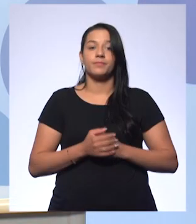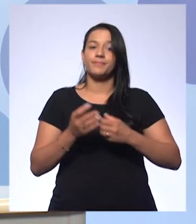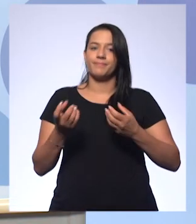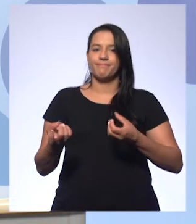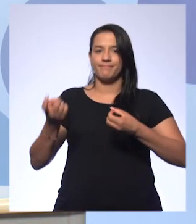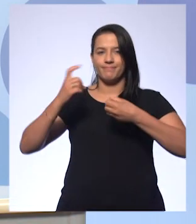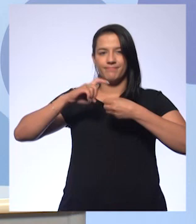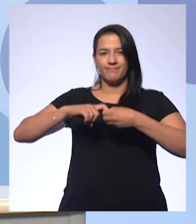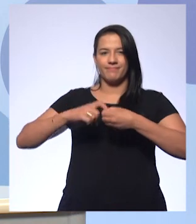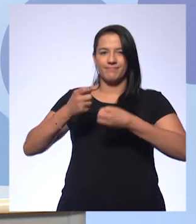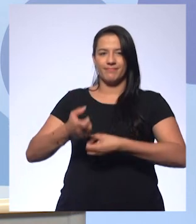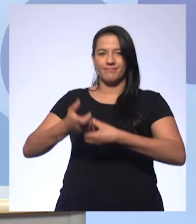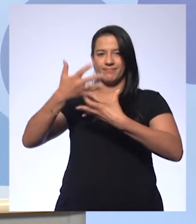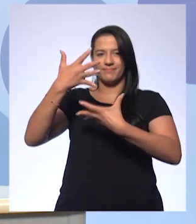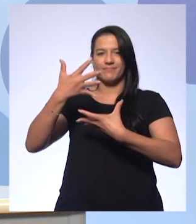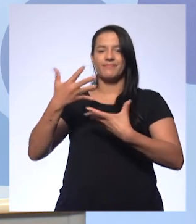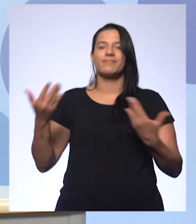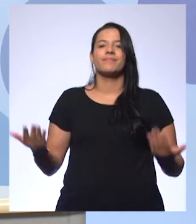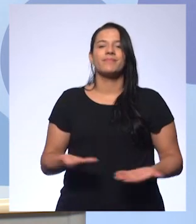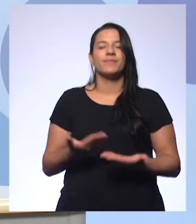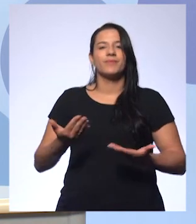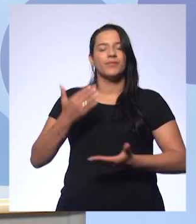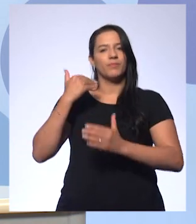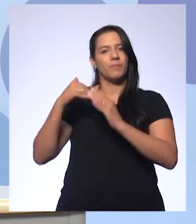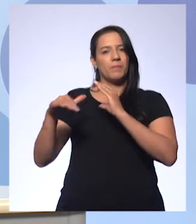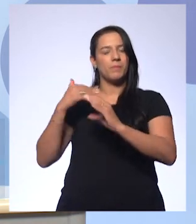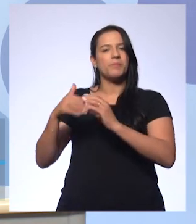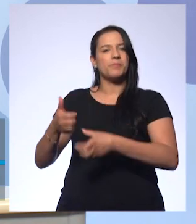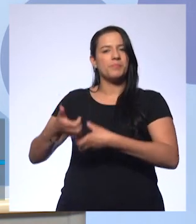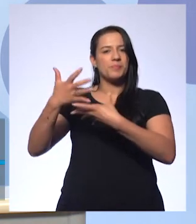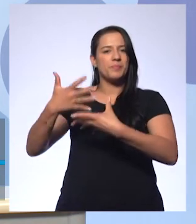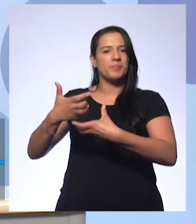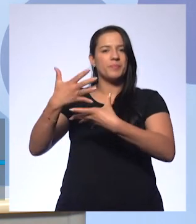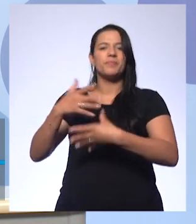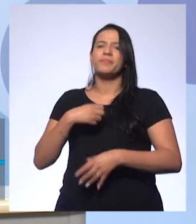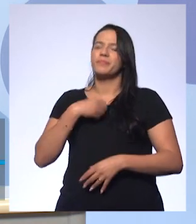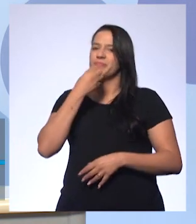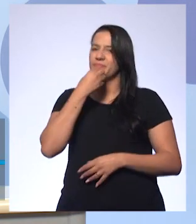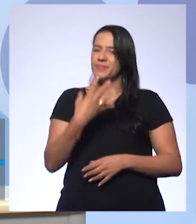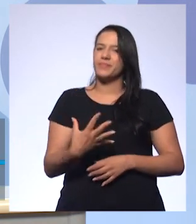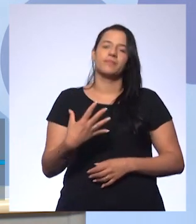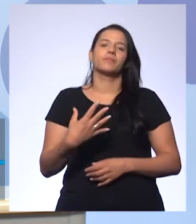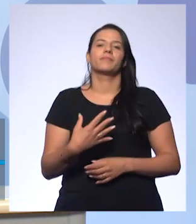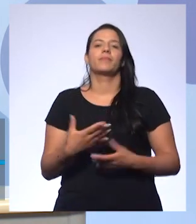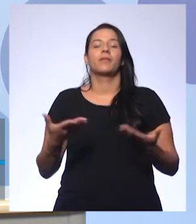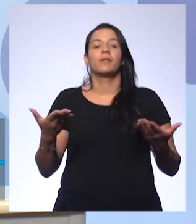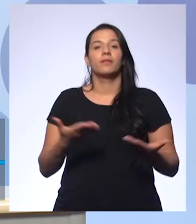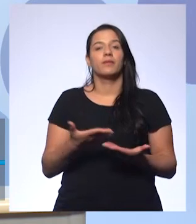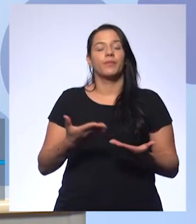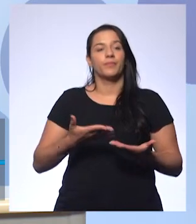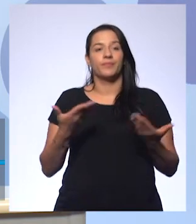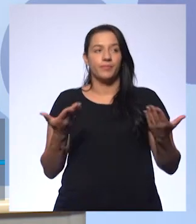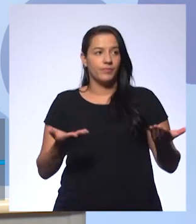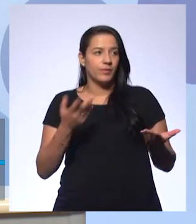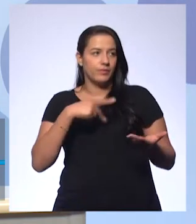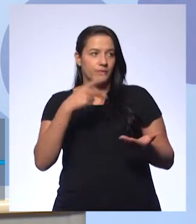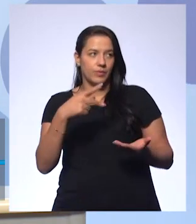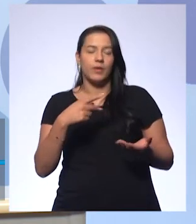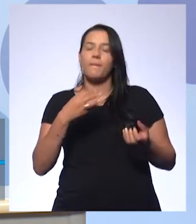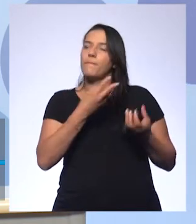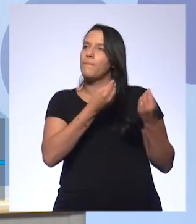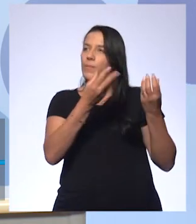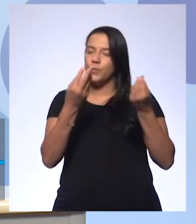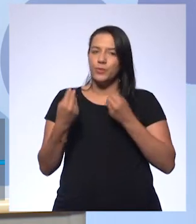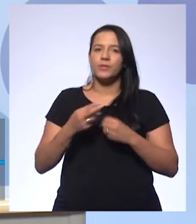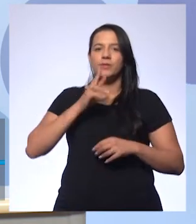Voltando aqui do chat, super interação do pessoal. E, Simone, assim, a maioria respondeu